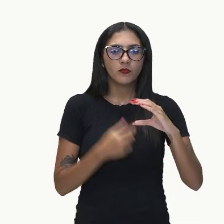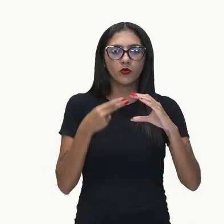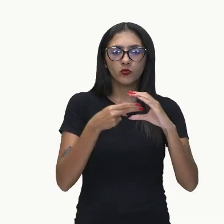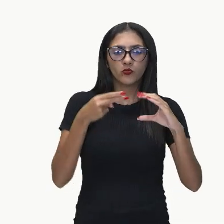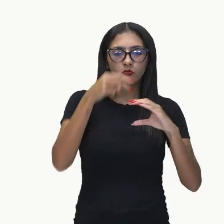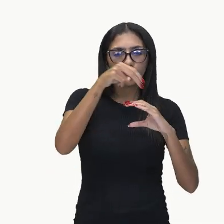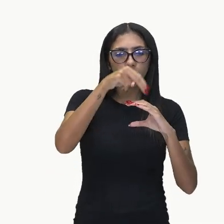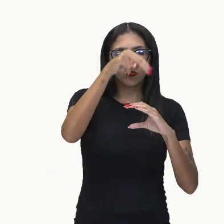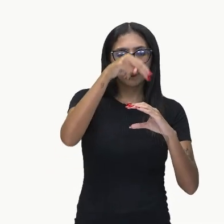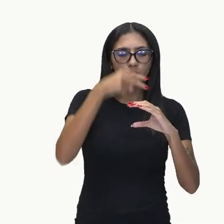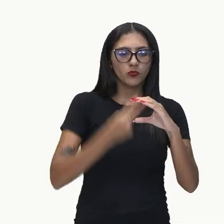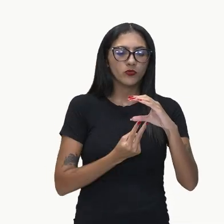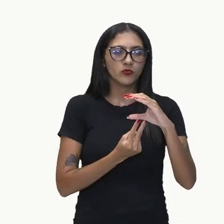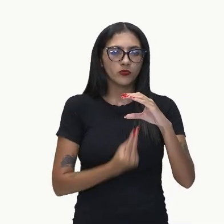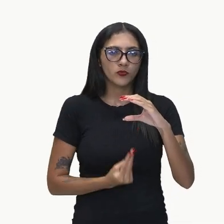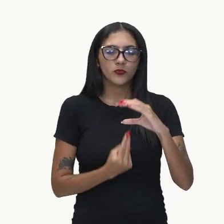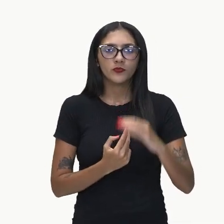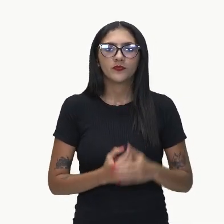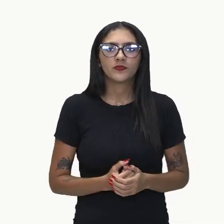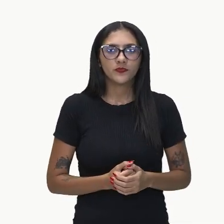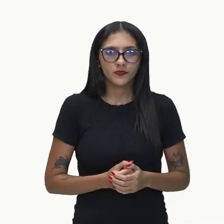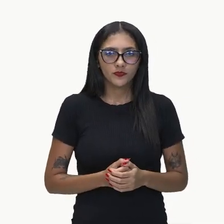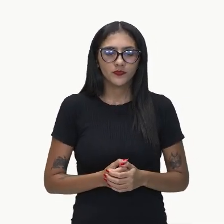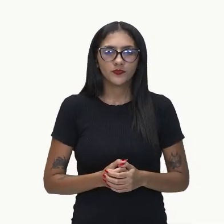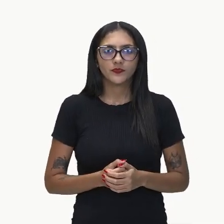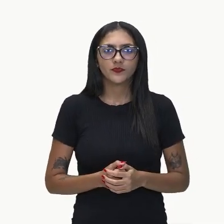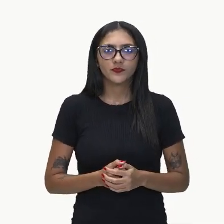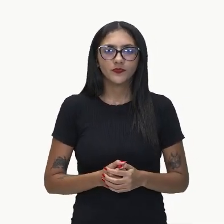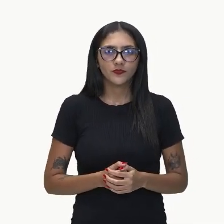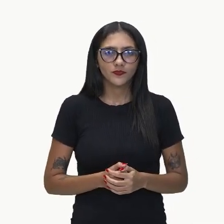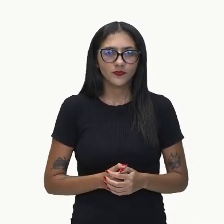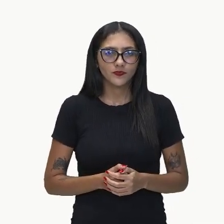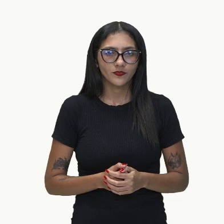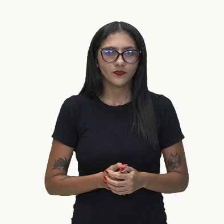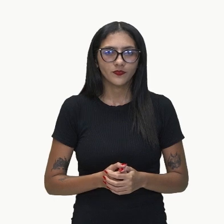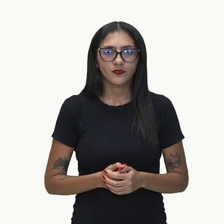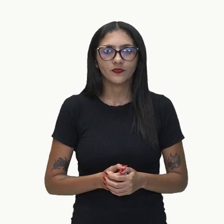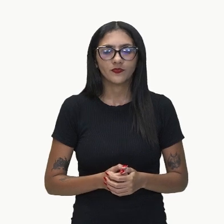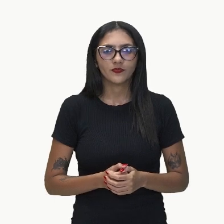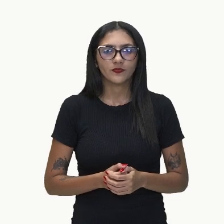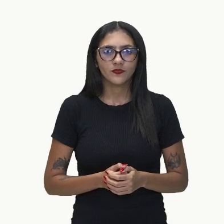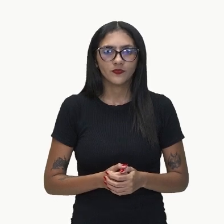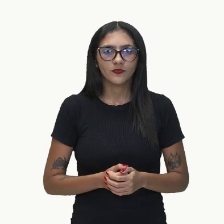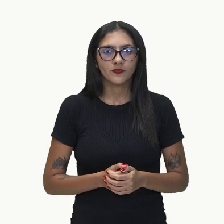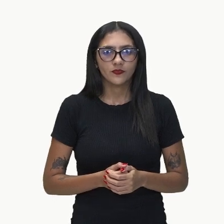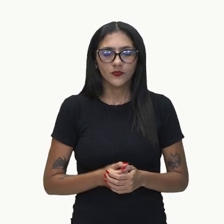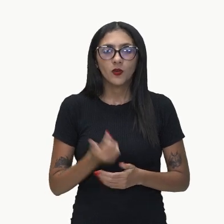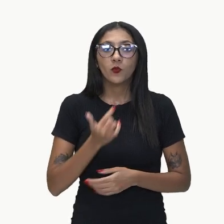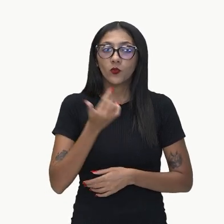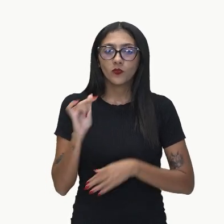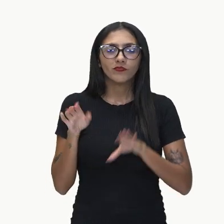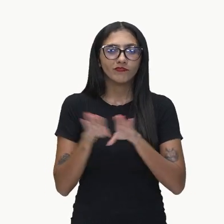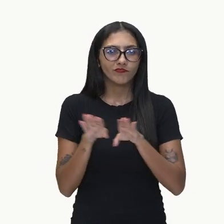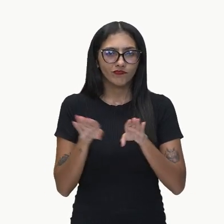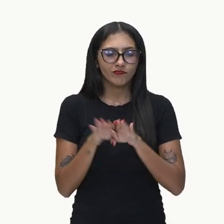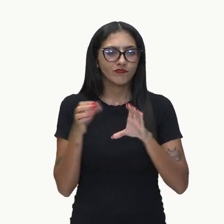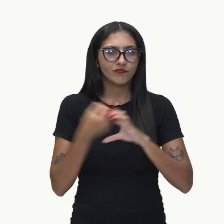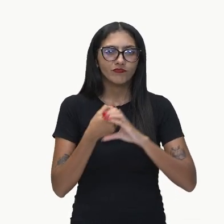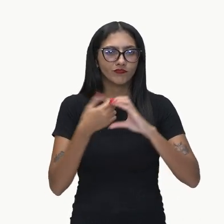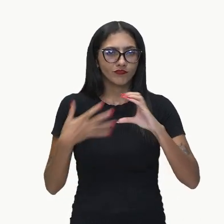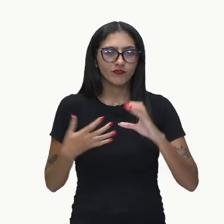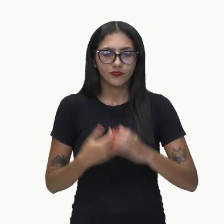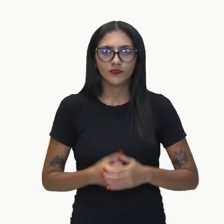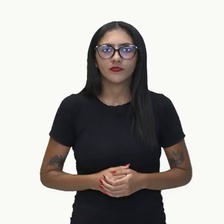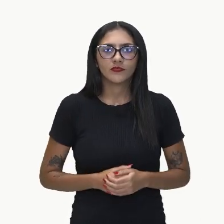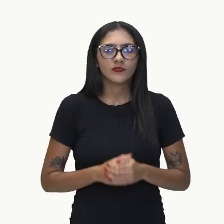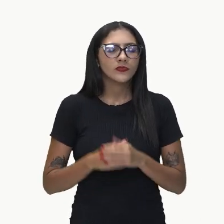está ligada a um carbono saturado, então vai ser um álcool. E aqui Tá? Mais uma diferença entre álcool e fenol. Por que que esse